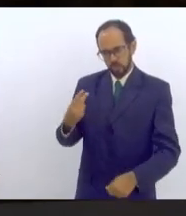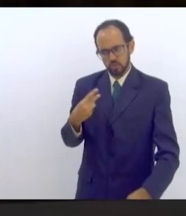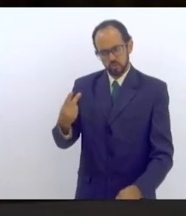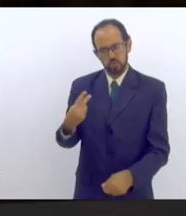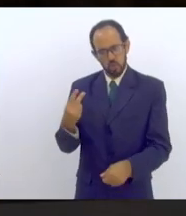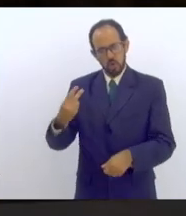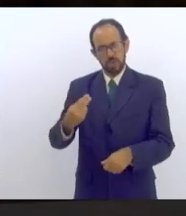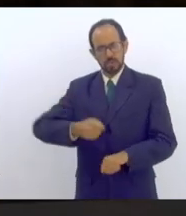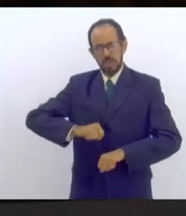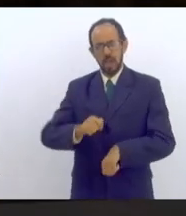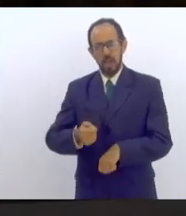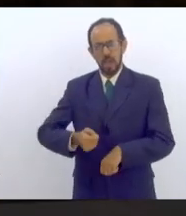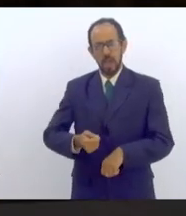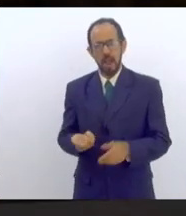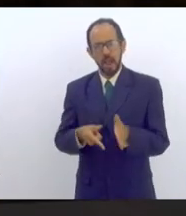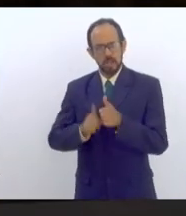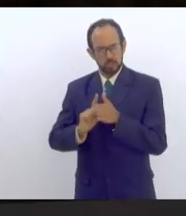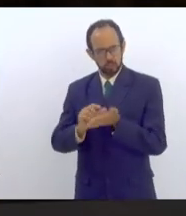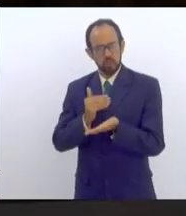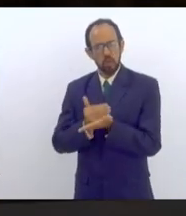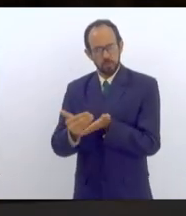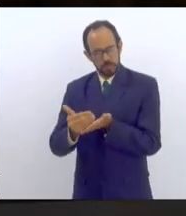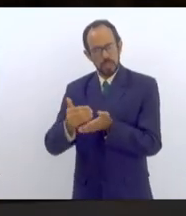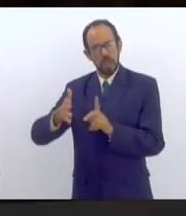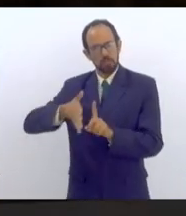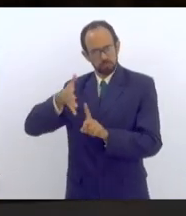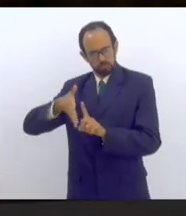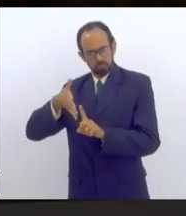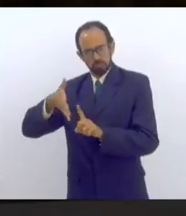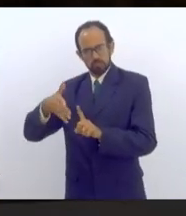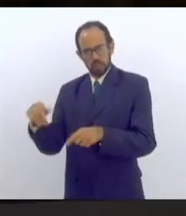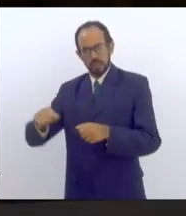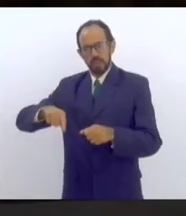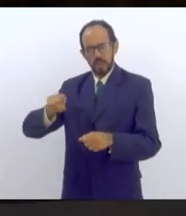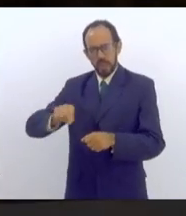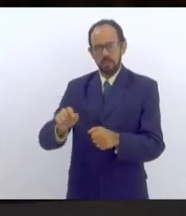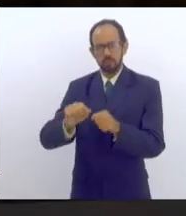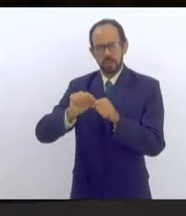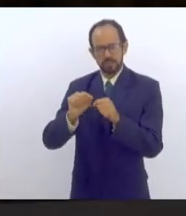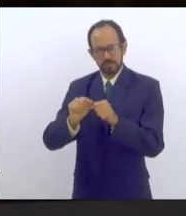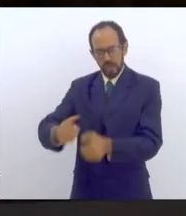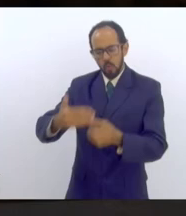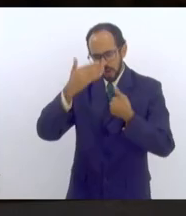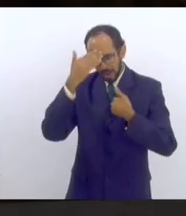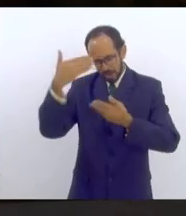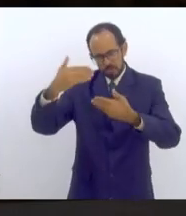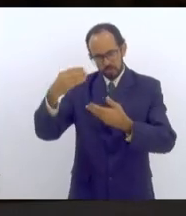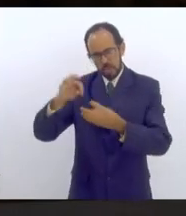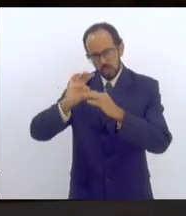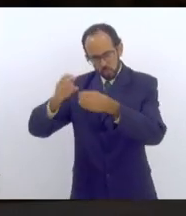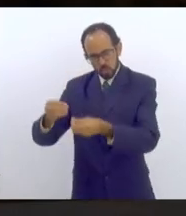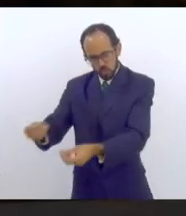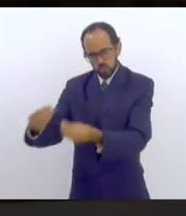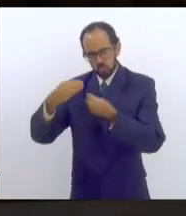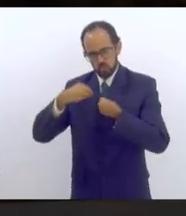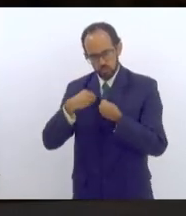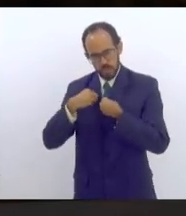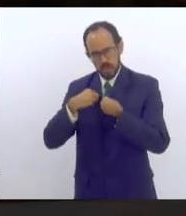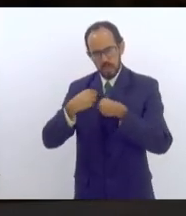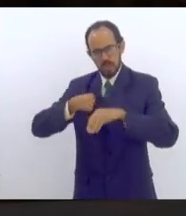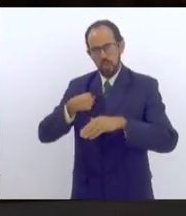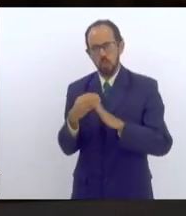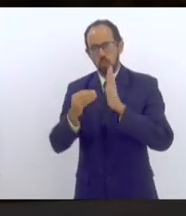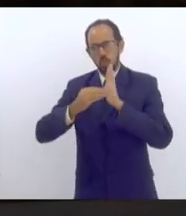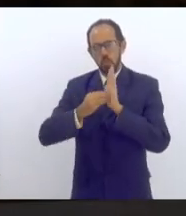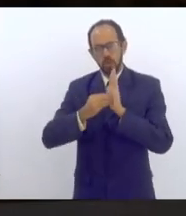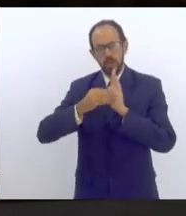conversávamos há pouco sobre isso, sobre o que devemos retribuir pelo que nos dão. Afinal, eu até coloquei no meu discurso, nós